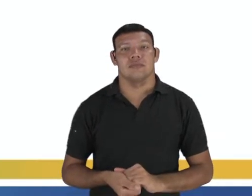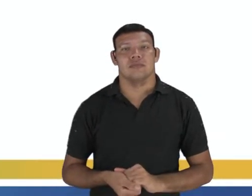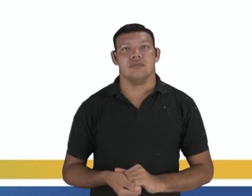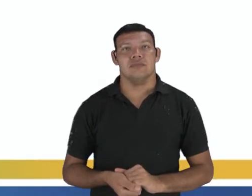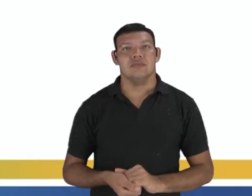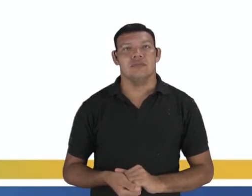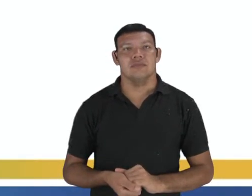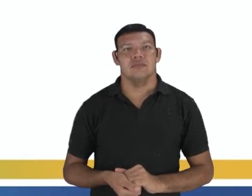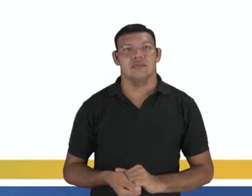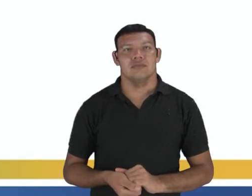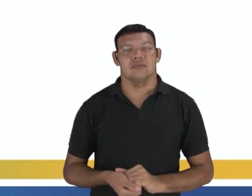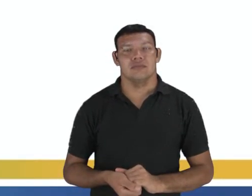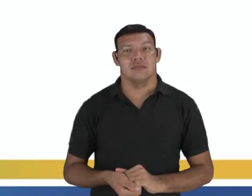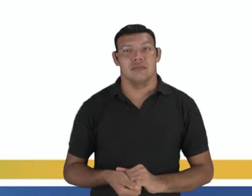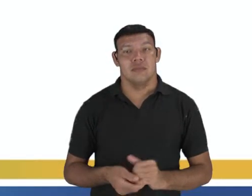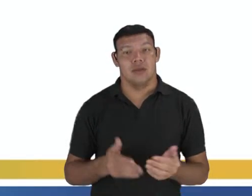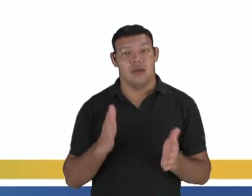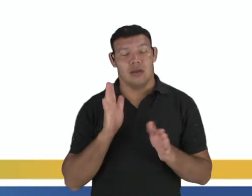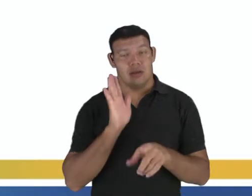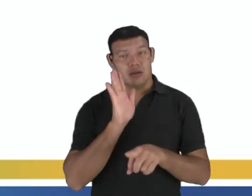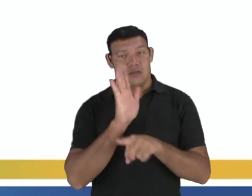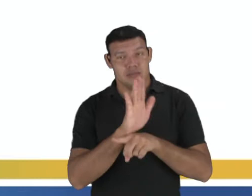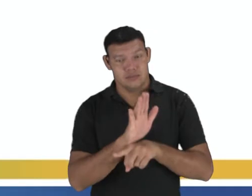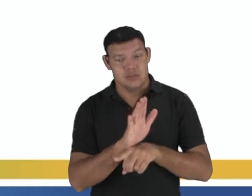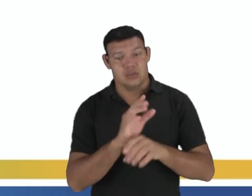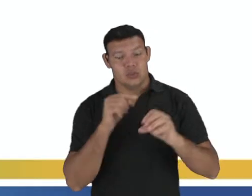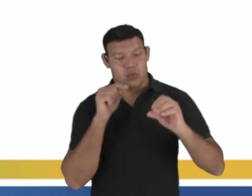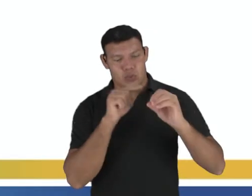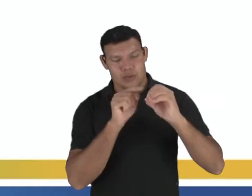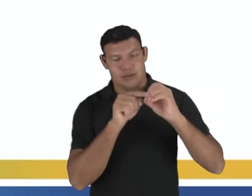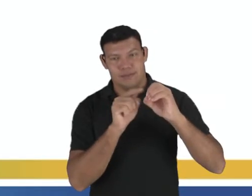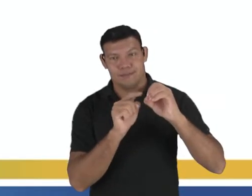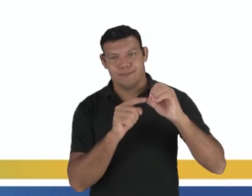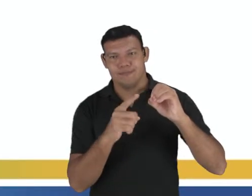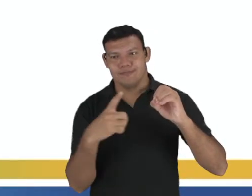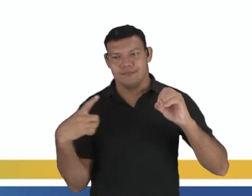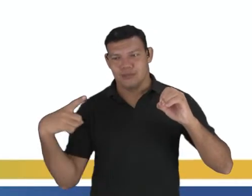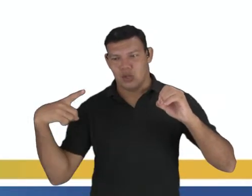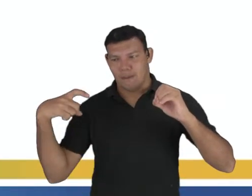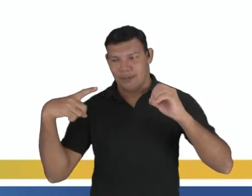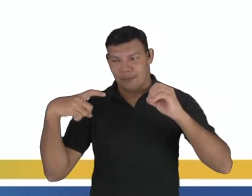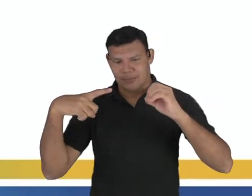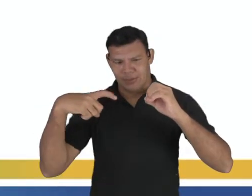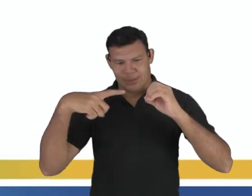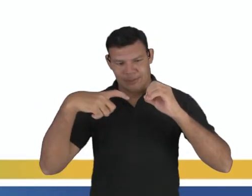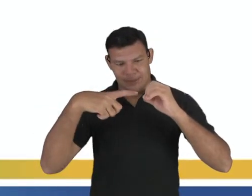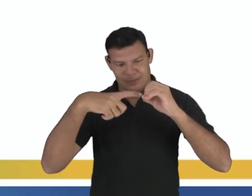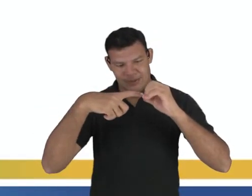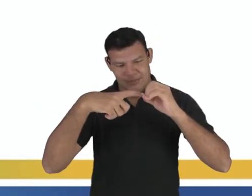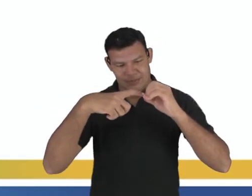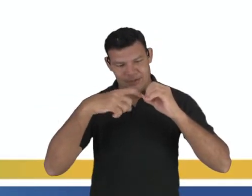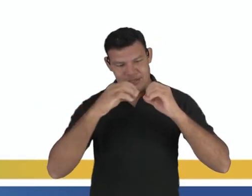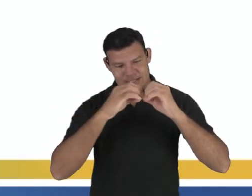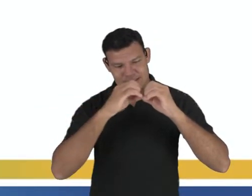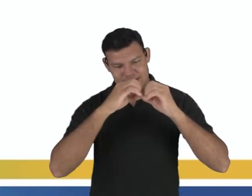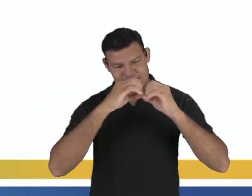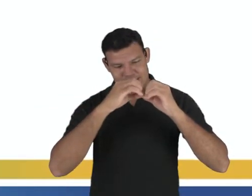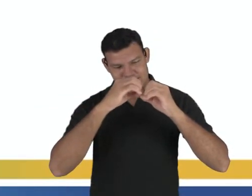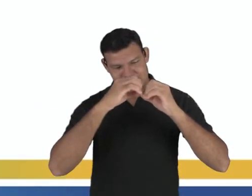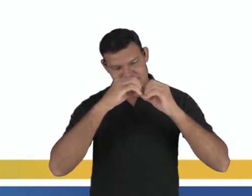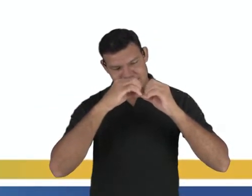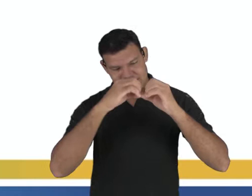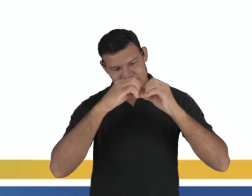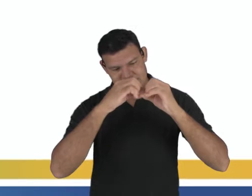temos aquilo que eu já falei para vocês não é para ajudar na penetração do ovócito ou espermatozoide liberam enzimas né que vão corroer que vão